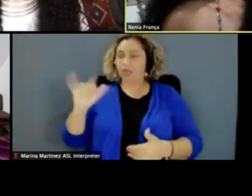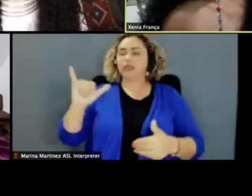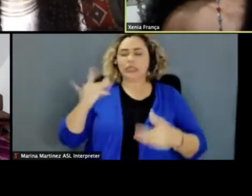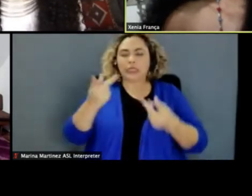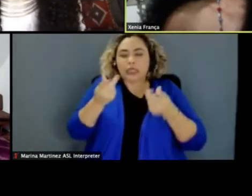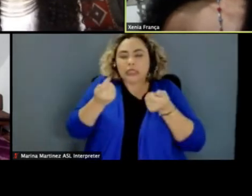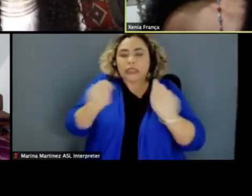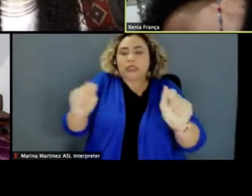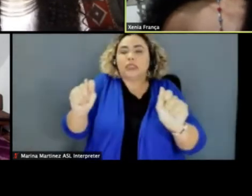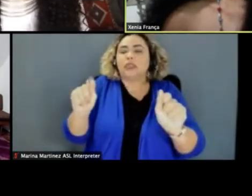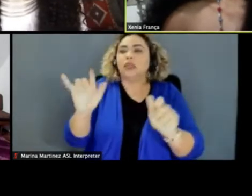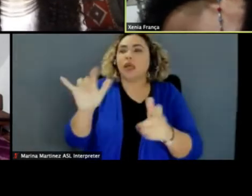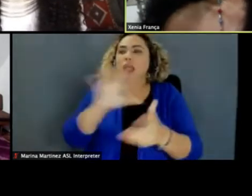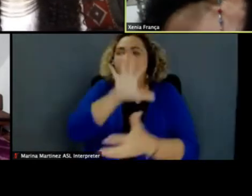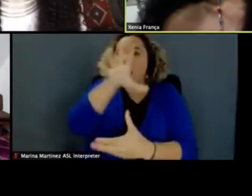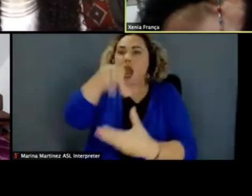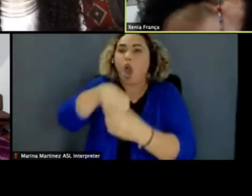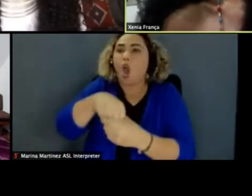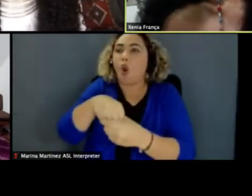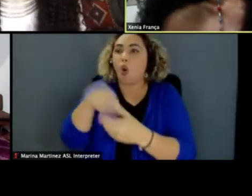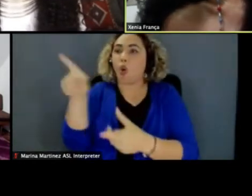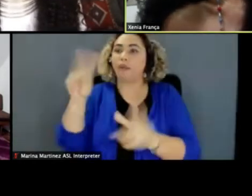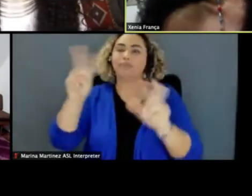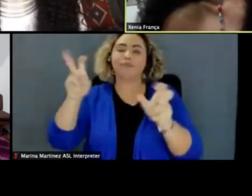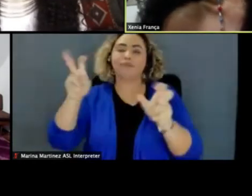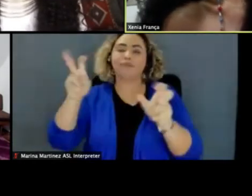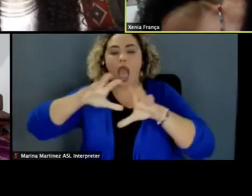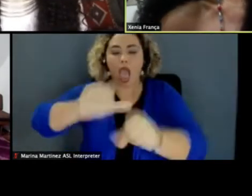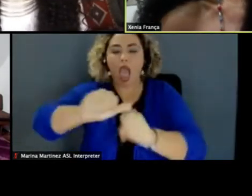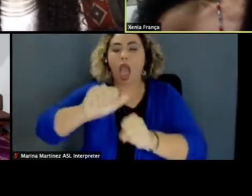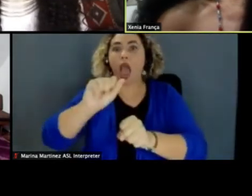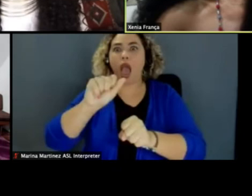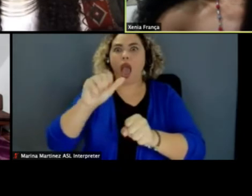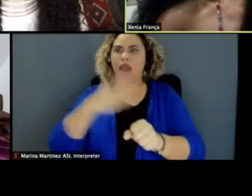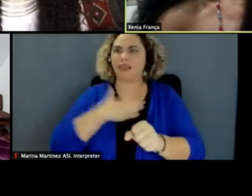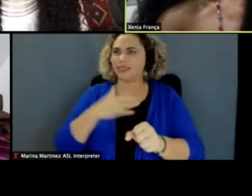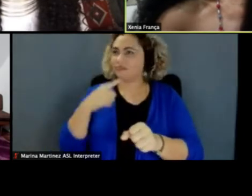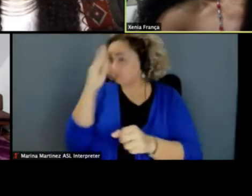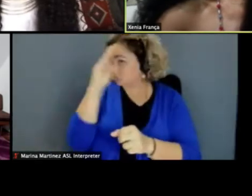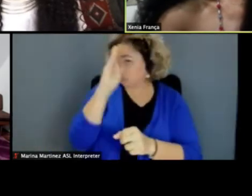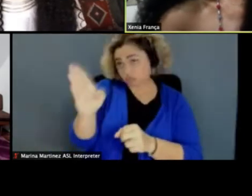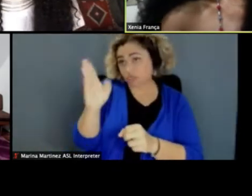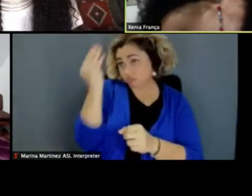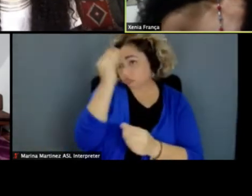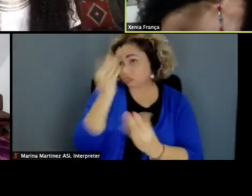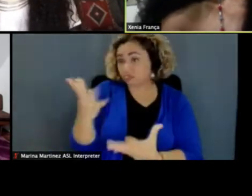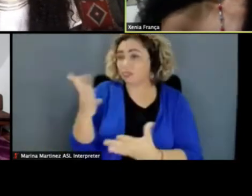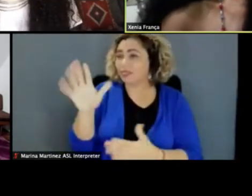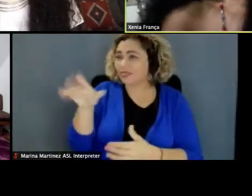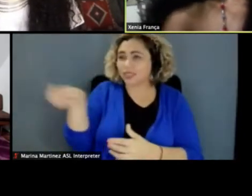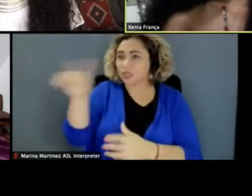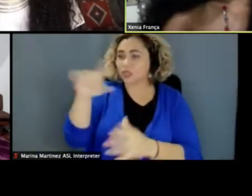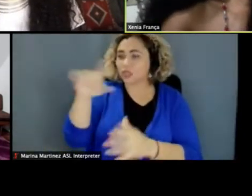esse envolvimento, essa apropriação, diretamente dizendo, dos símbolos